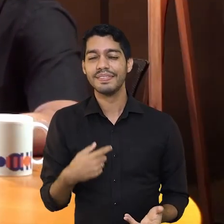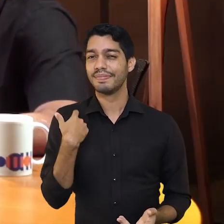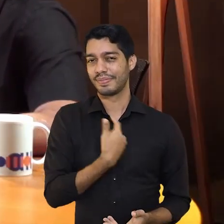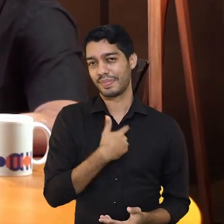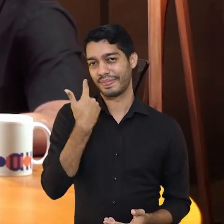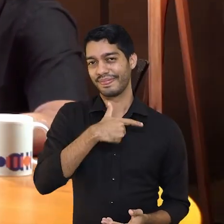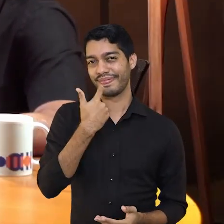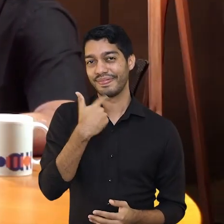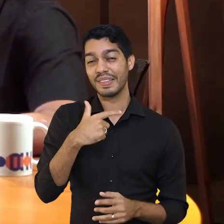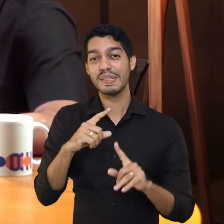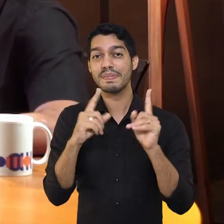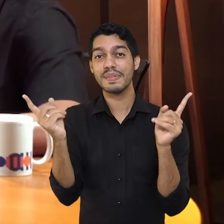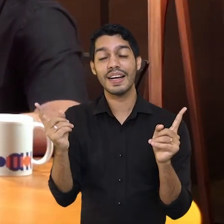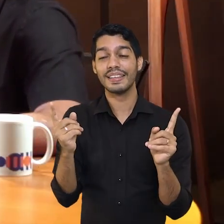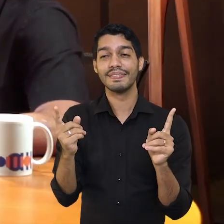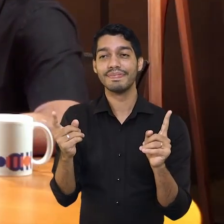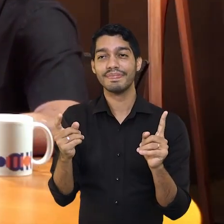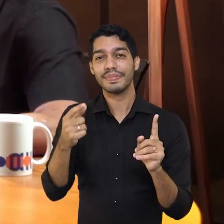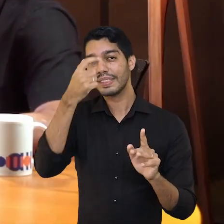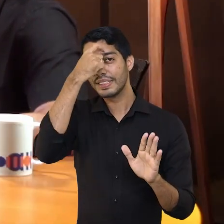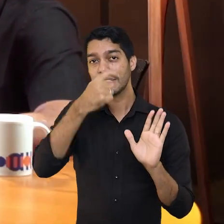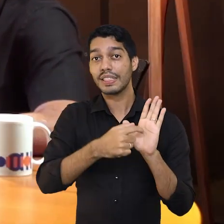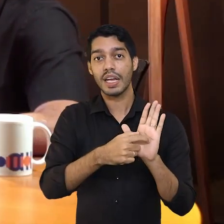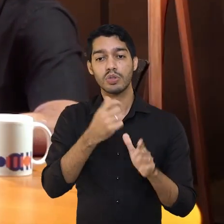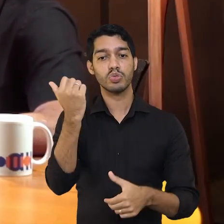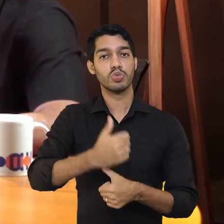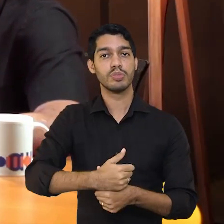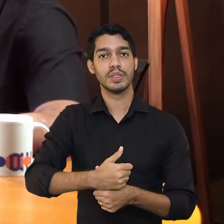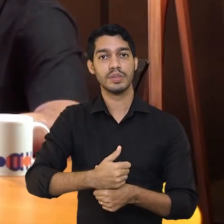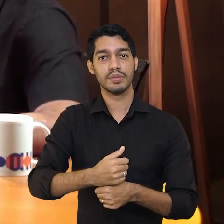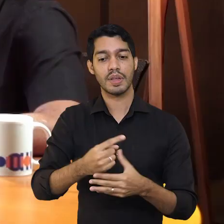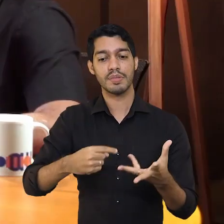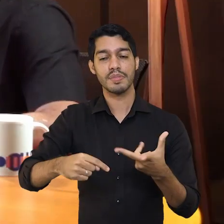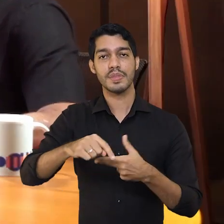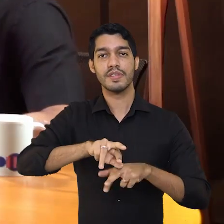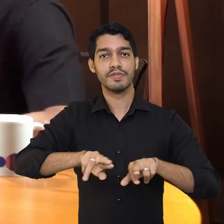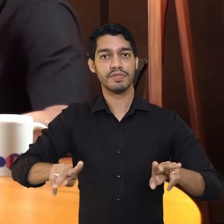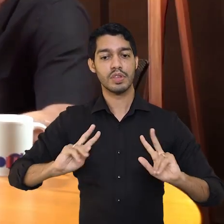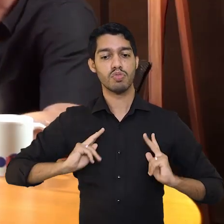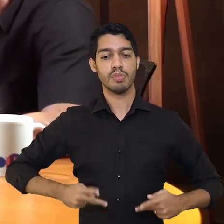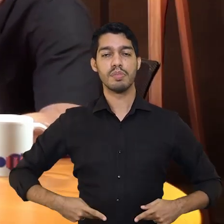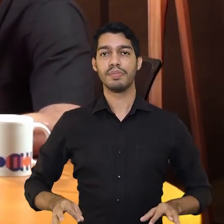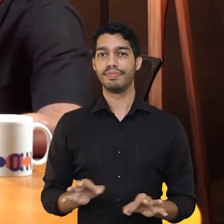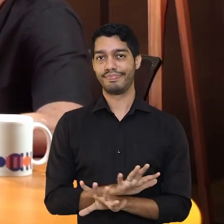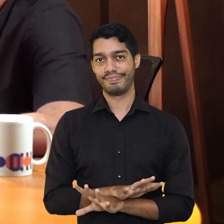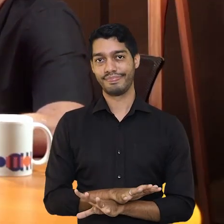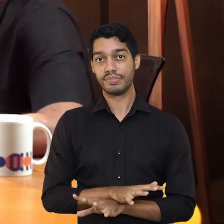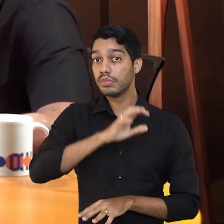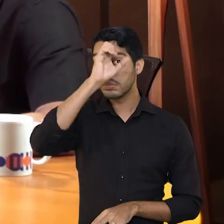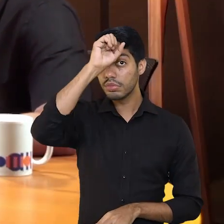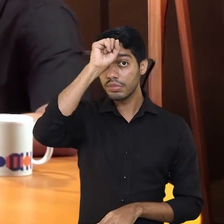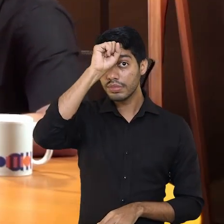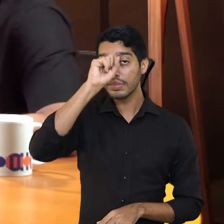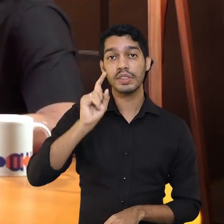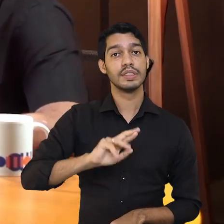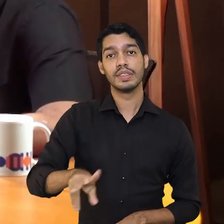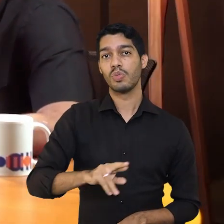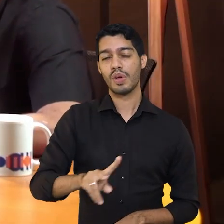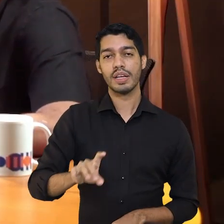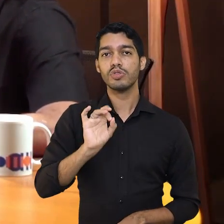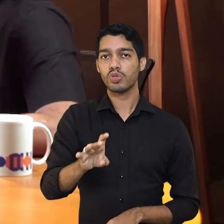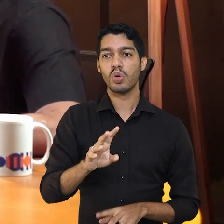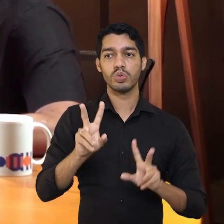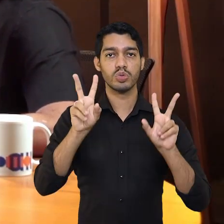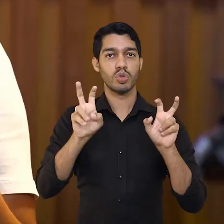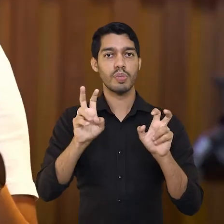outro, olha, se ela conseguir, eu coloco ela para entrar em sala urgente, porque, enfim, é uma coisa que a gente ri muito, mas que a